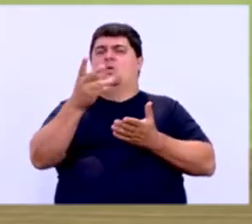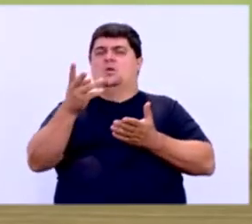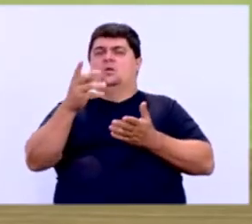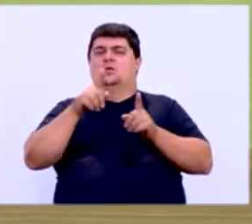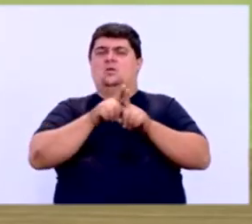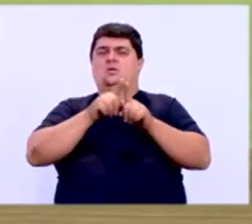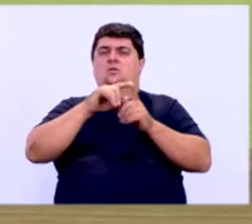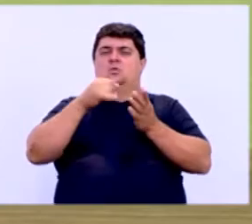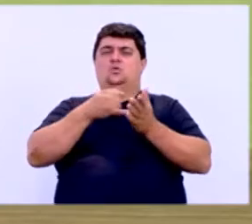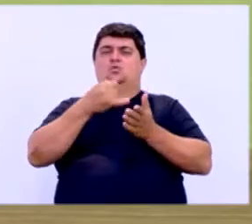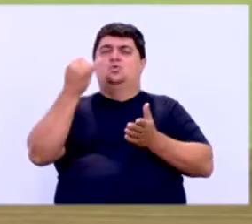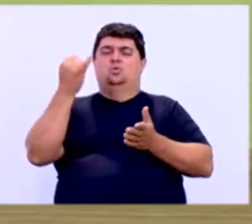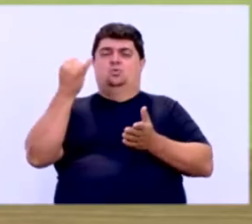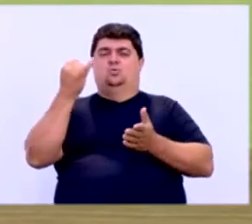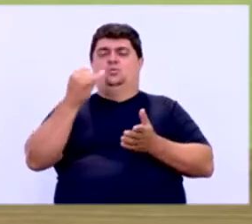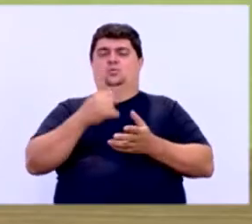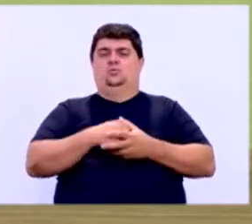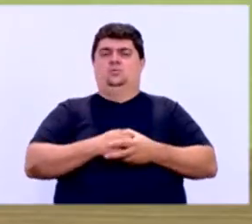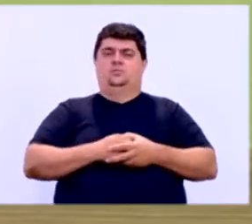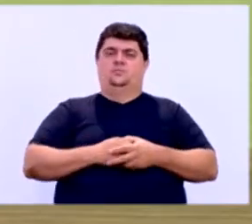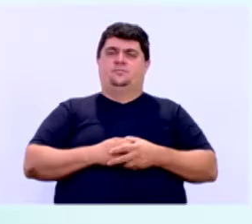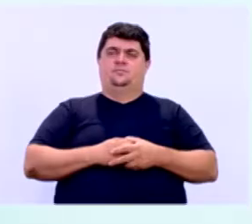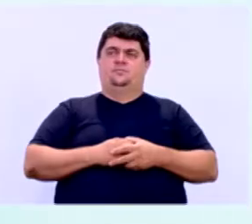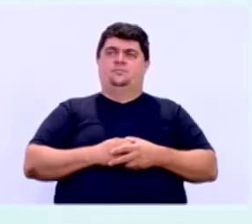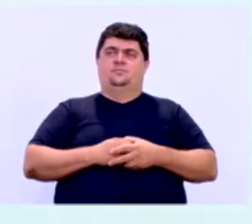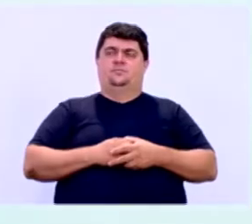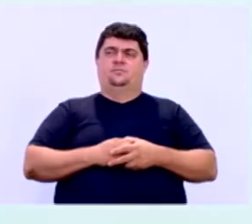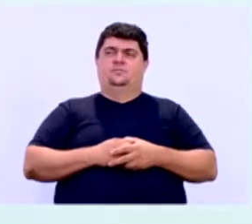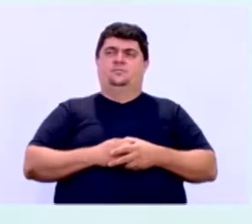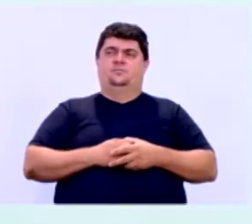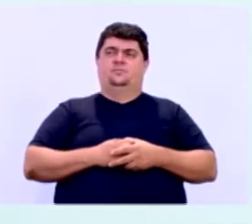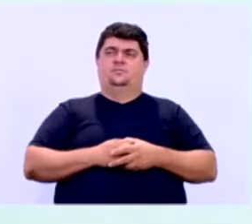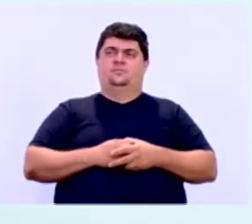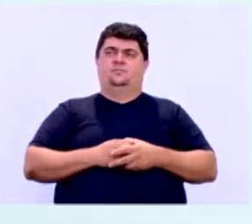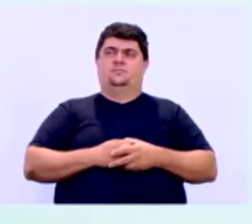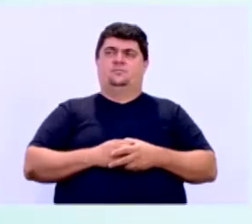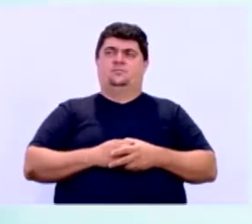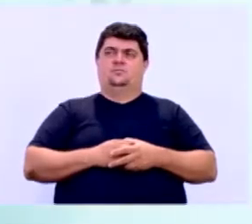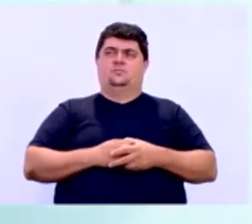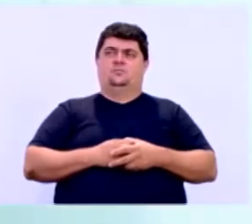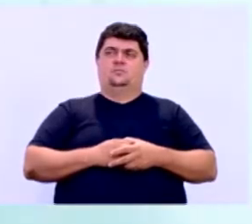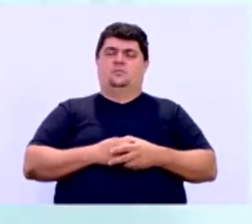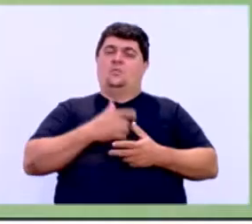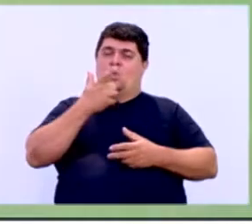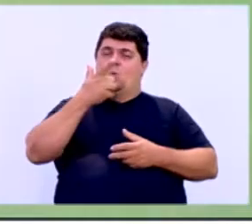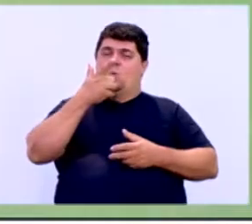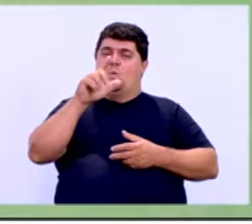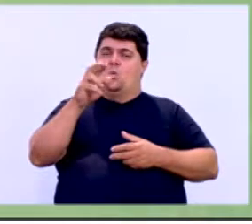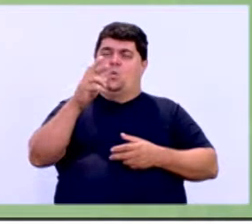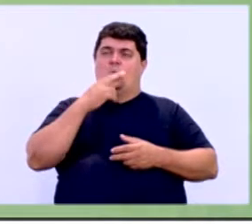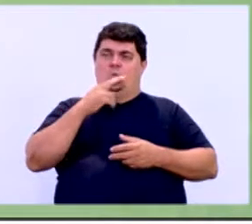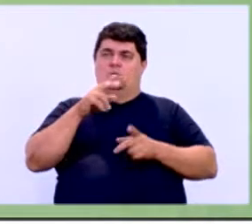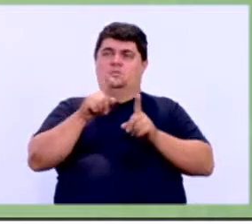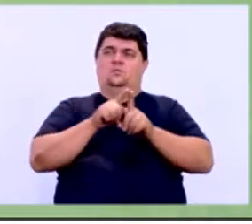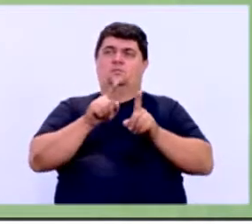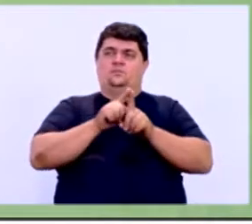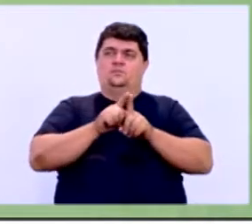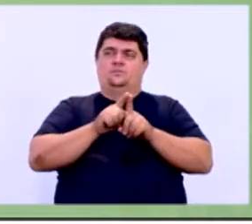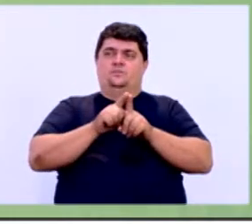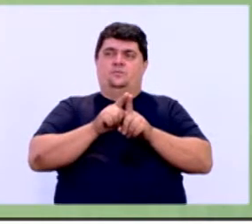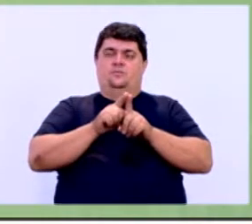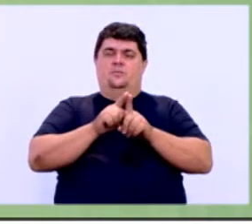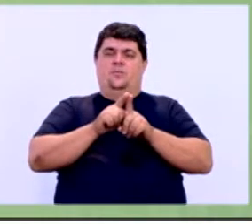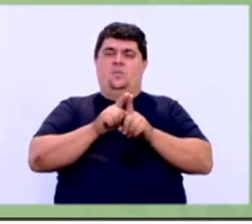vamos ver um pouquinho mais à frente. Legal, obrigado, professor. E uma outra resposta que teremos é acerca se